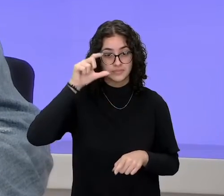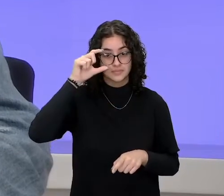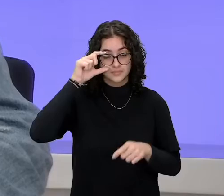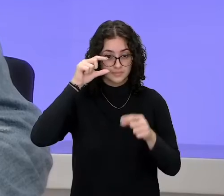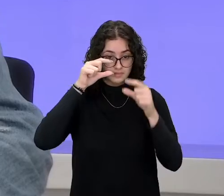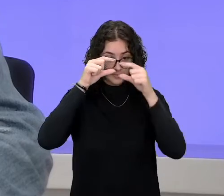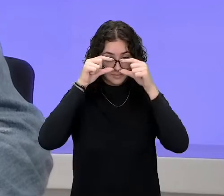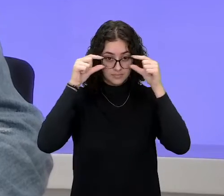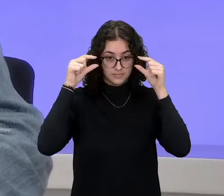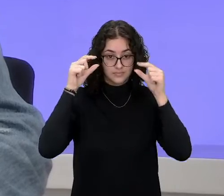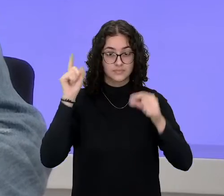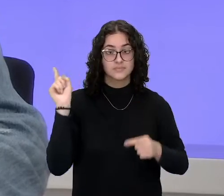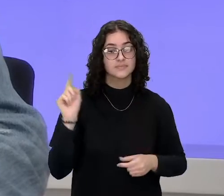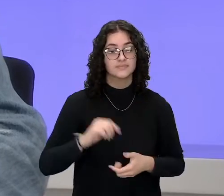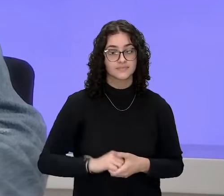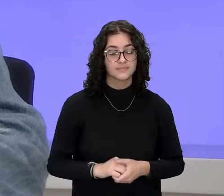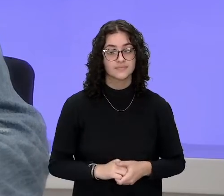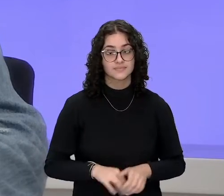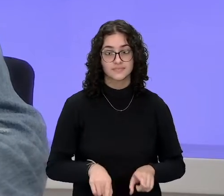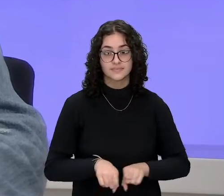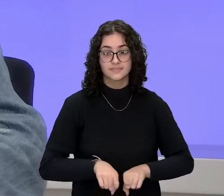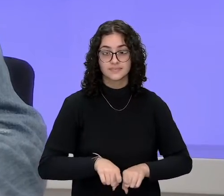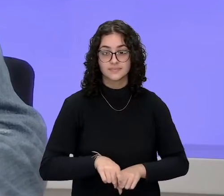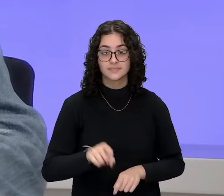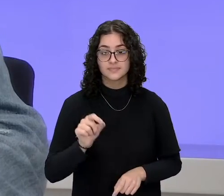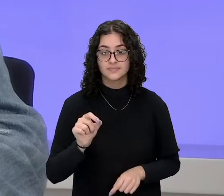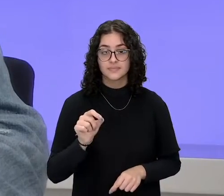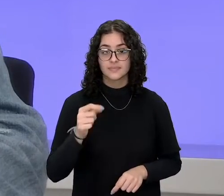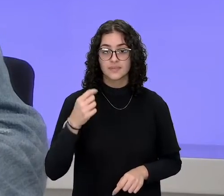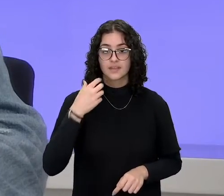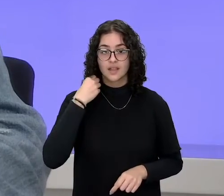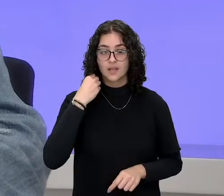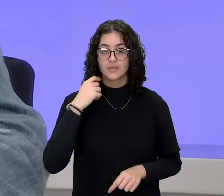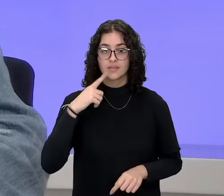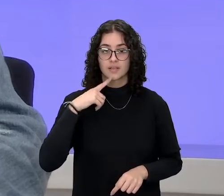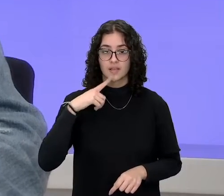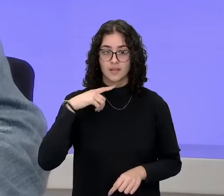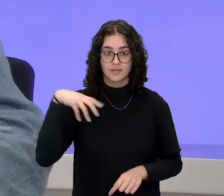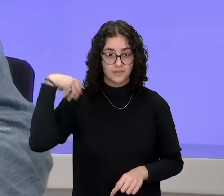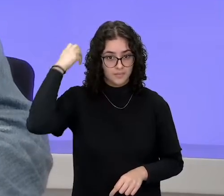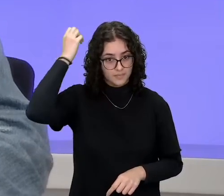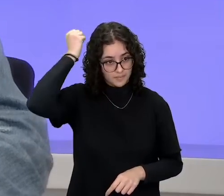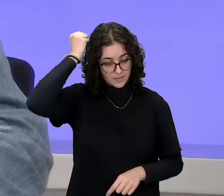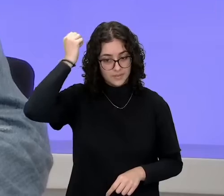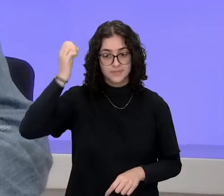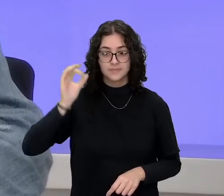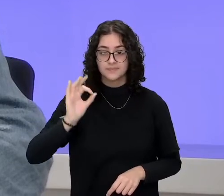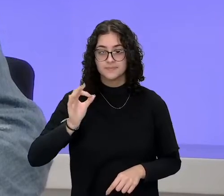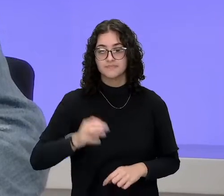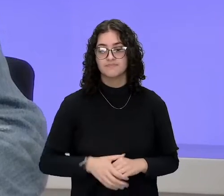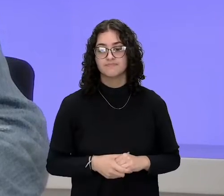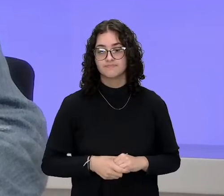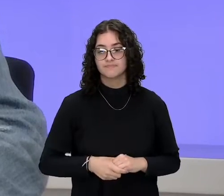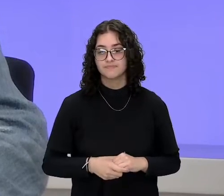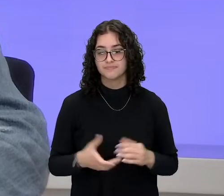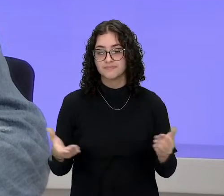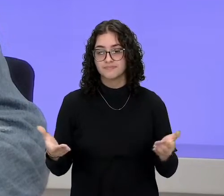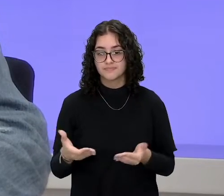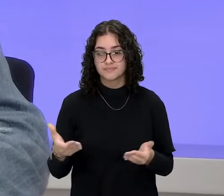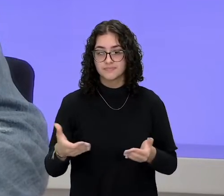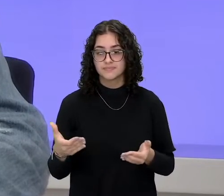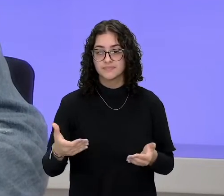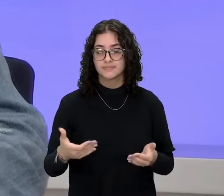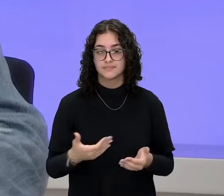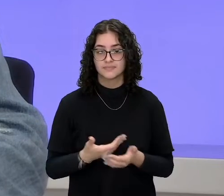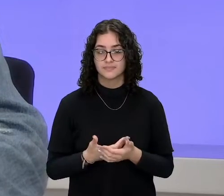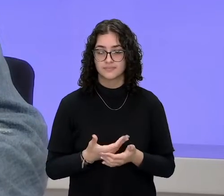modo quadradinho, tá certo? E estou com os cabelos presos. Bom, e hoje, para nossa